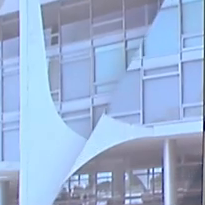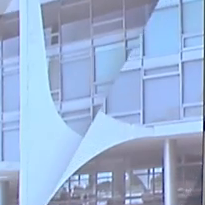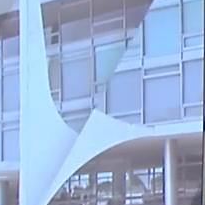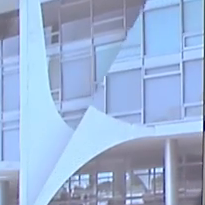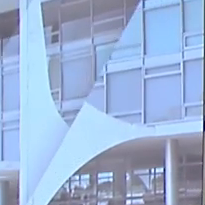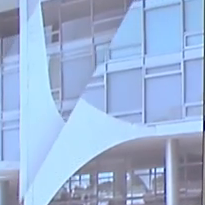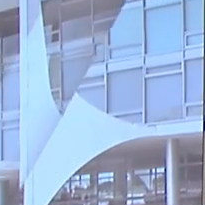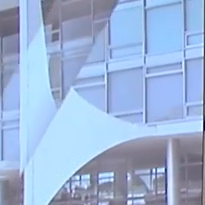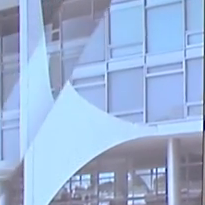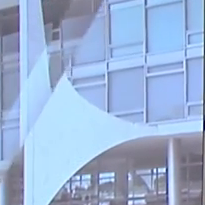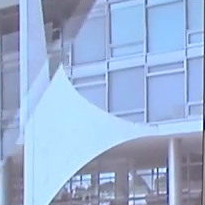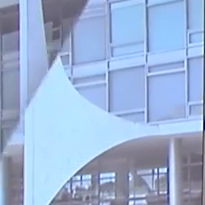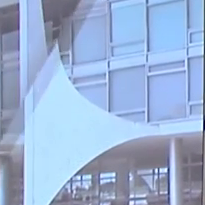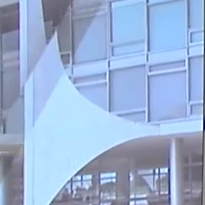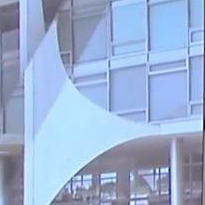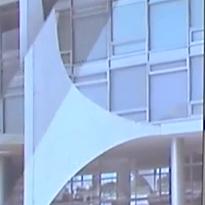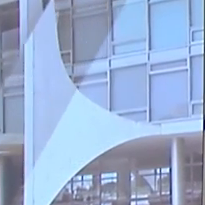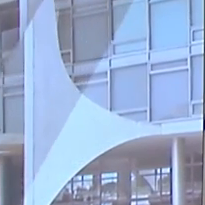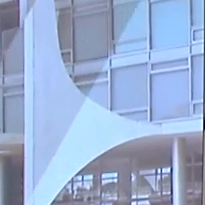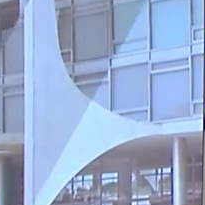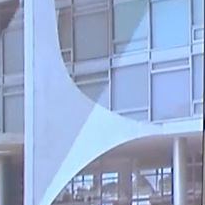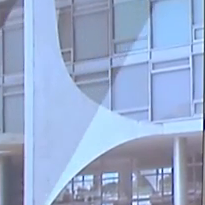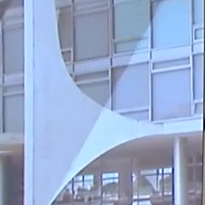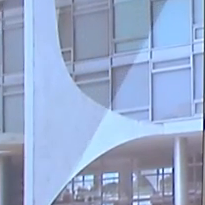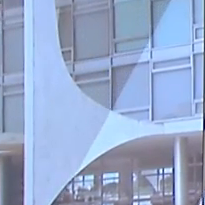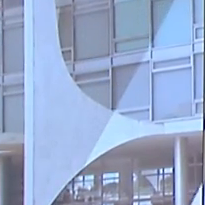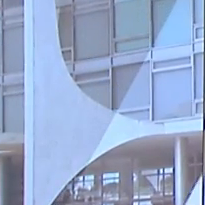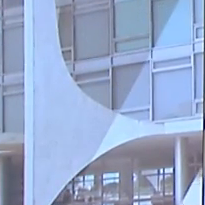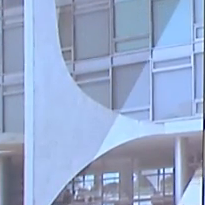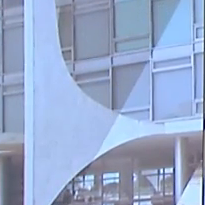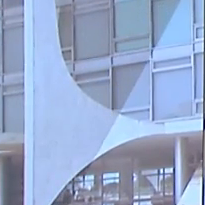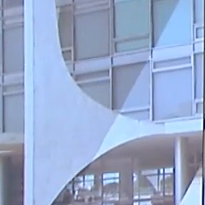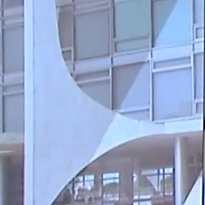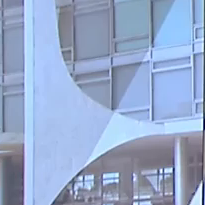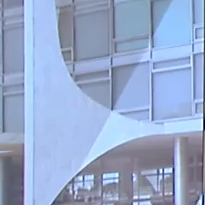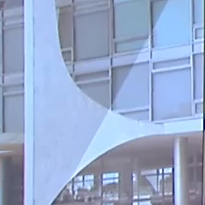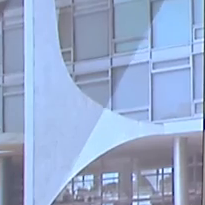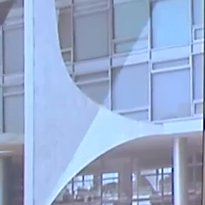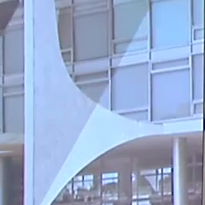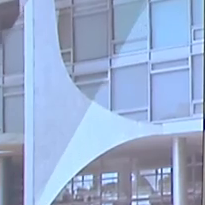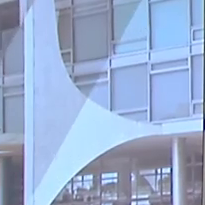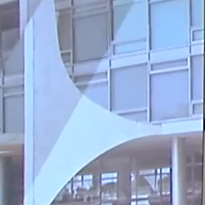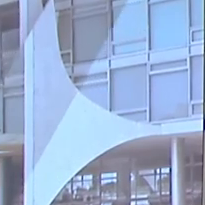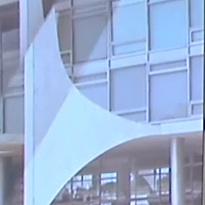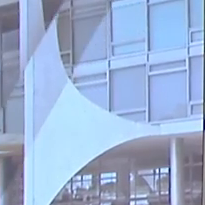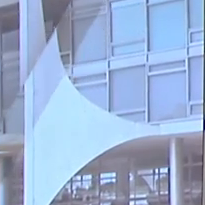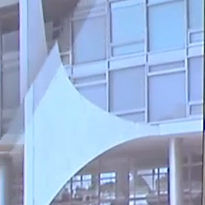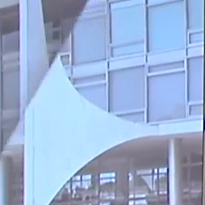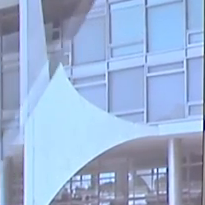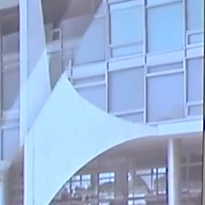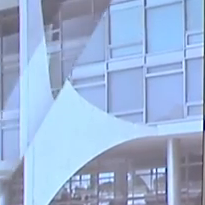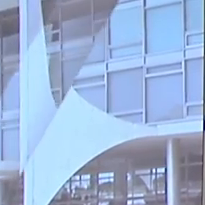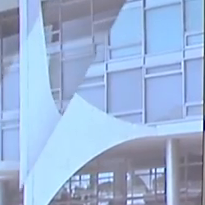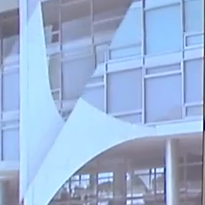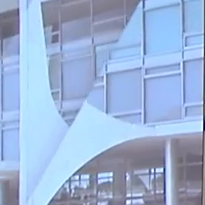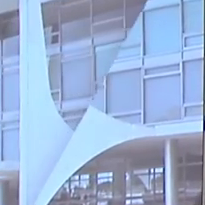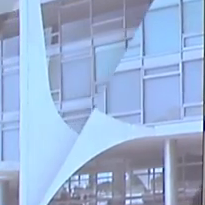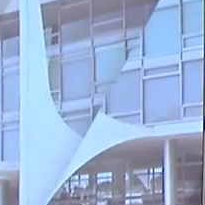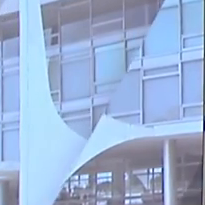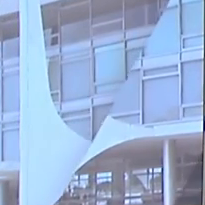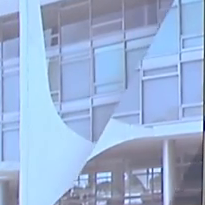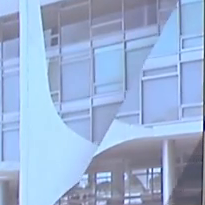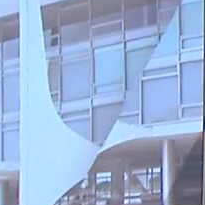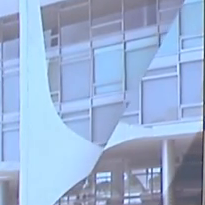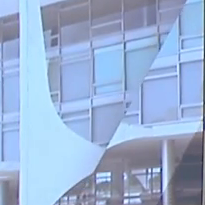conquistas dos últimos meses entre elas a lei que define que as estatais sejam dirigidas por técnicos